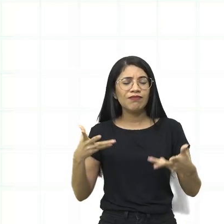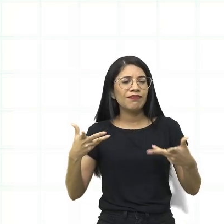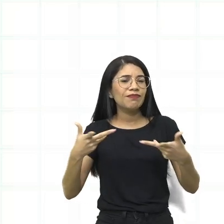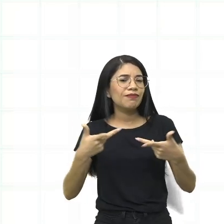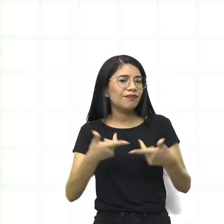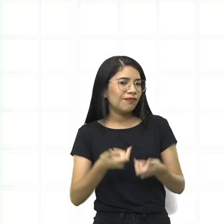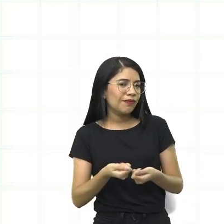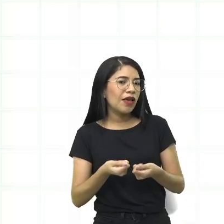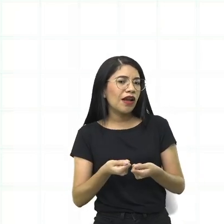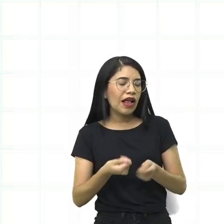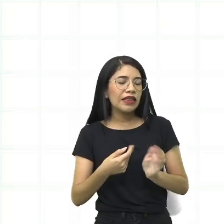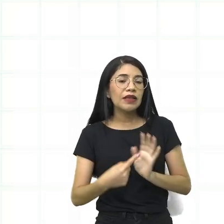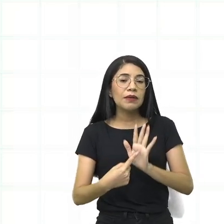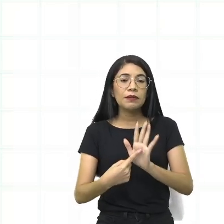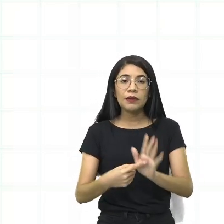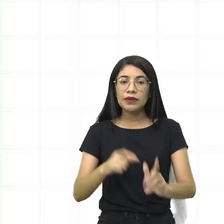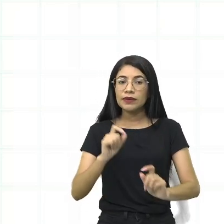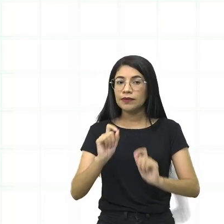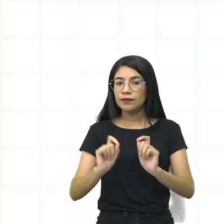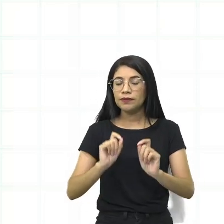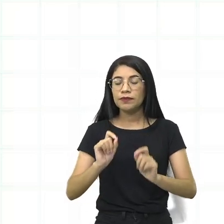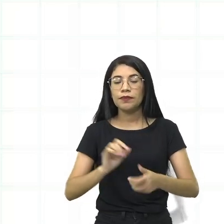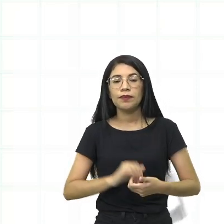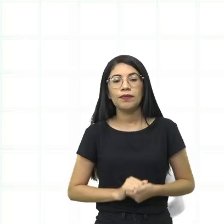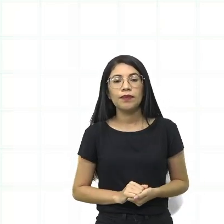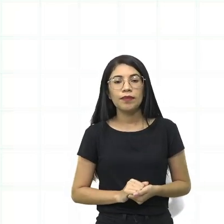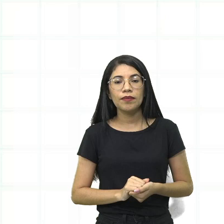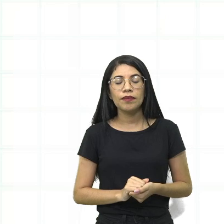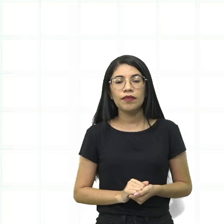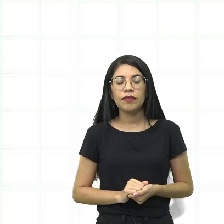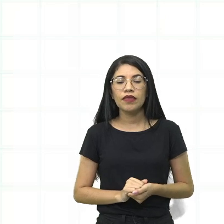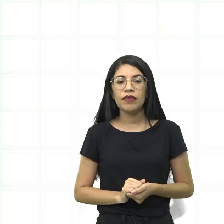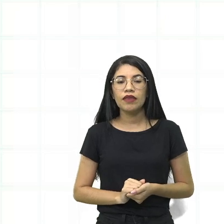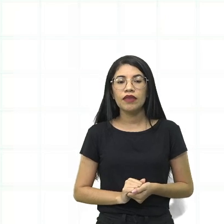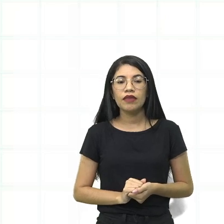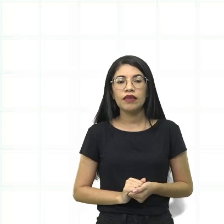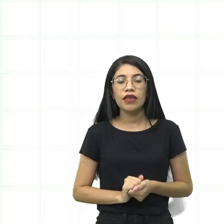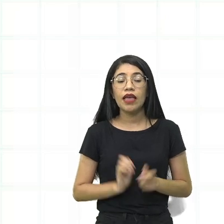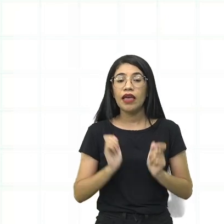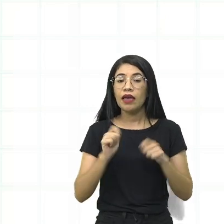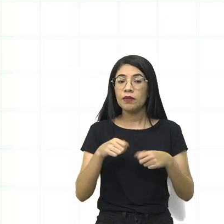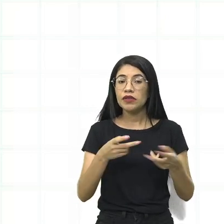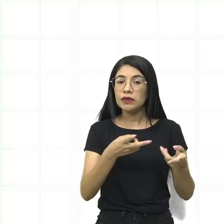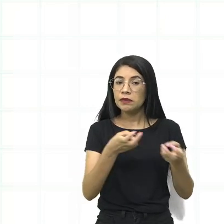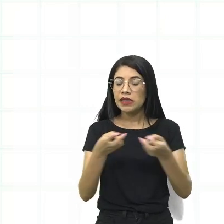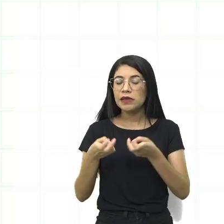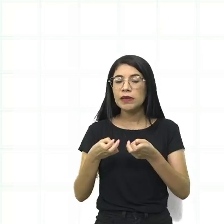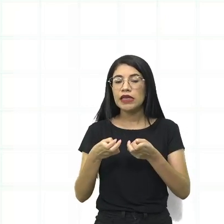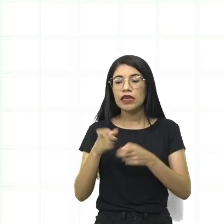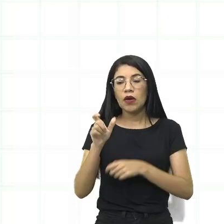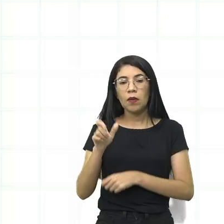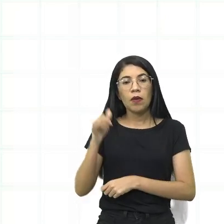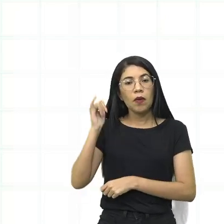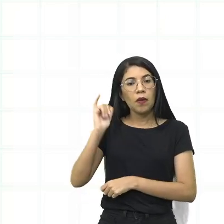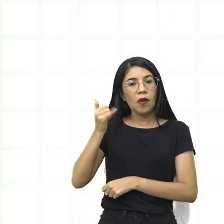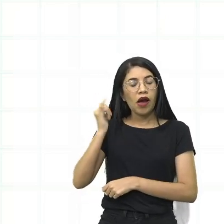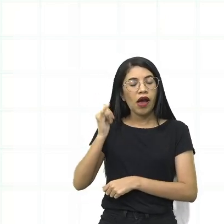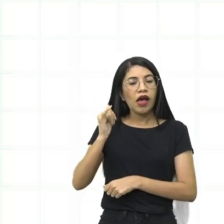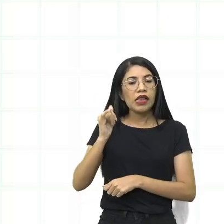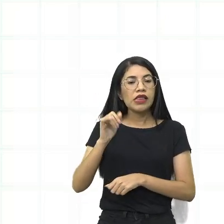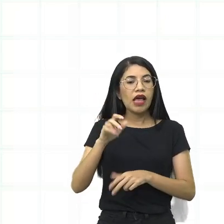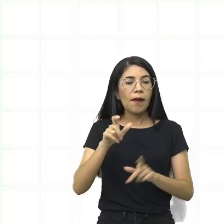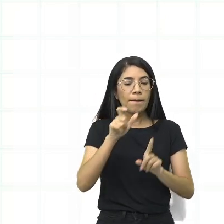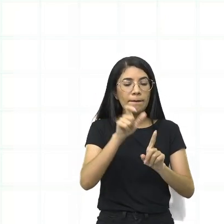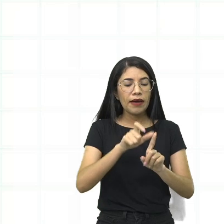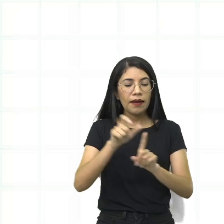maravilhosas. Demonstra aí, então, a gente consegue perceber, né, quando o narrador, o personagem, se coloca